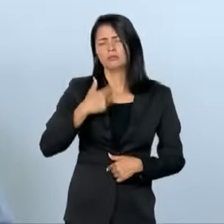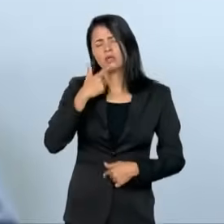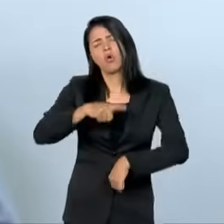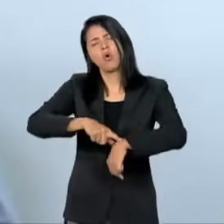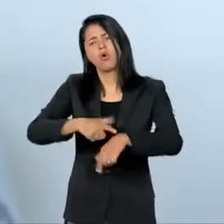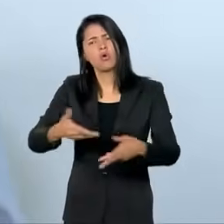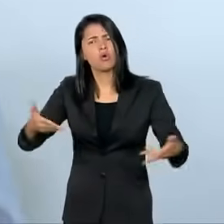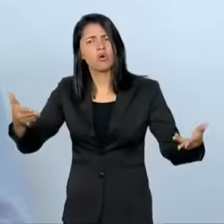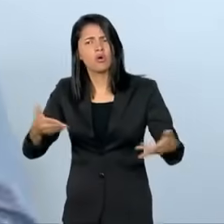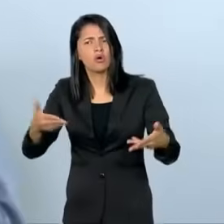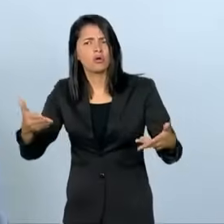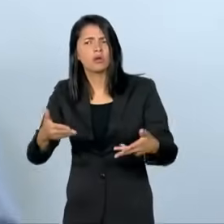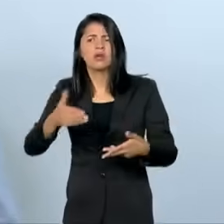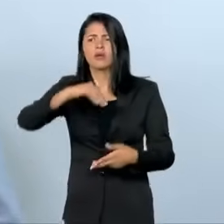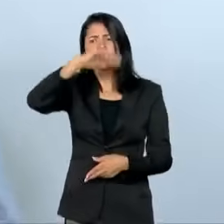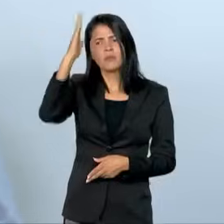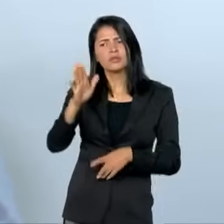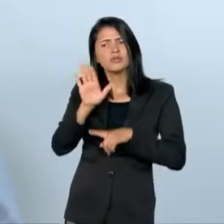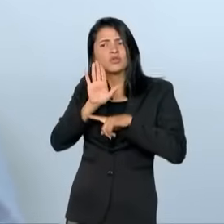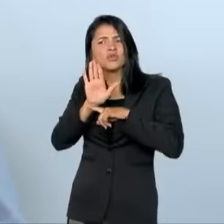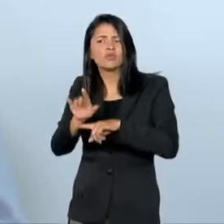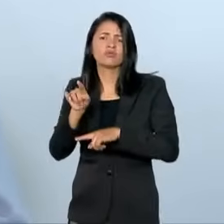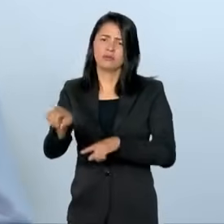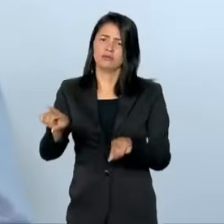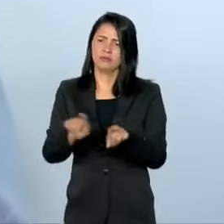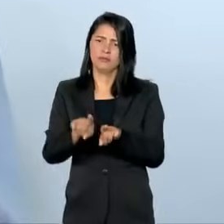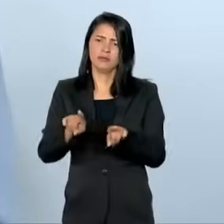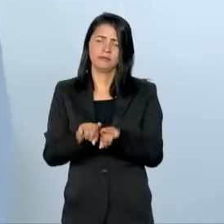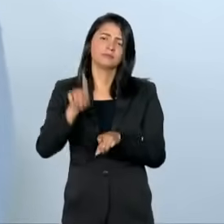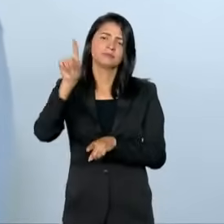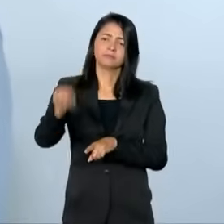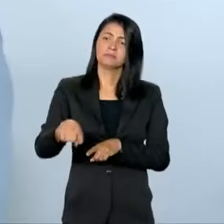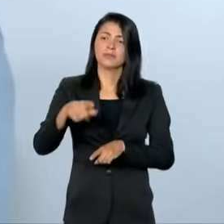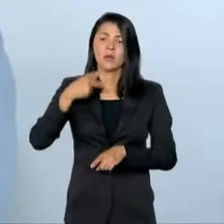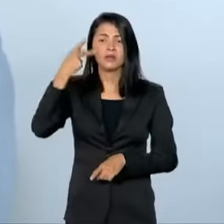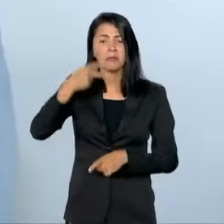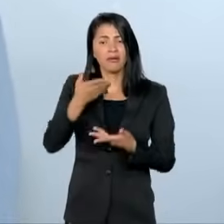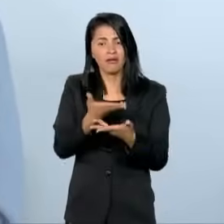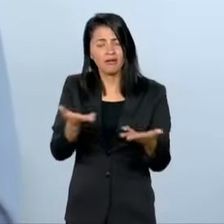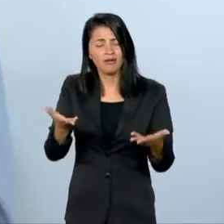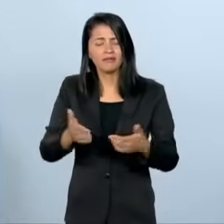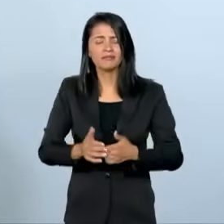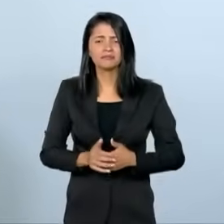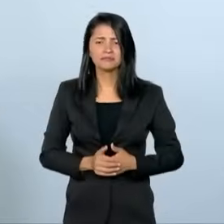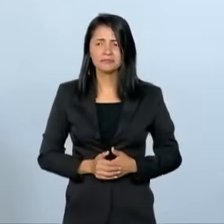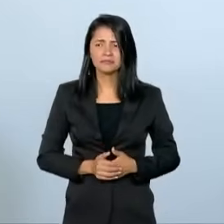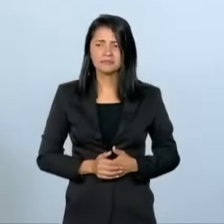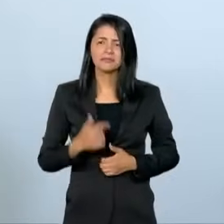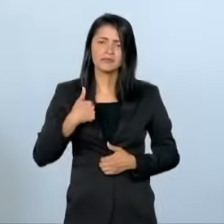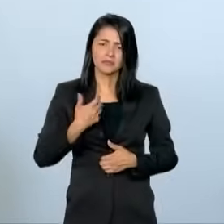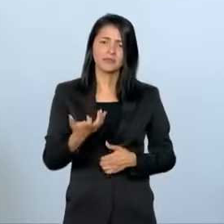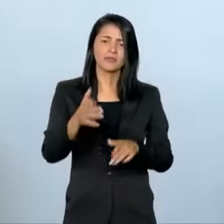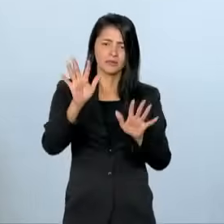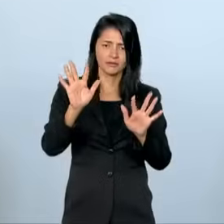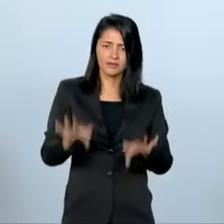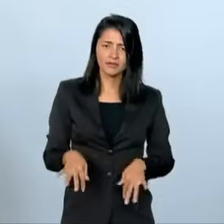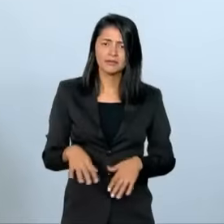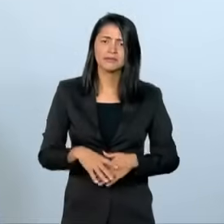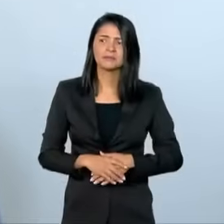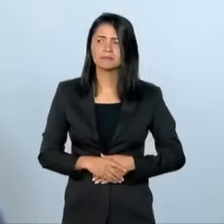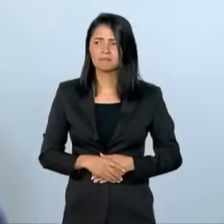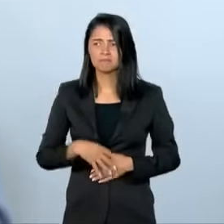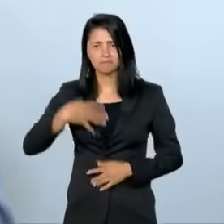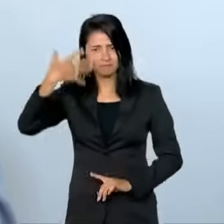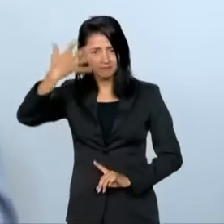hora do Brasil ajudar o Rio Grande do Sul. É com essas palavras, querido, que eu quero terminar a